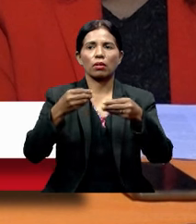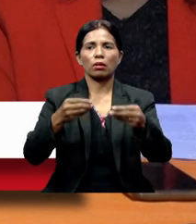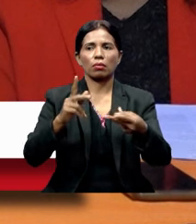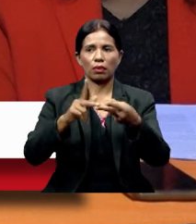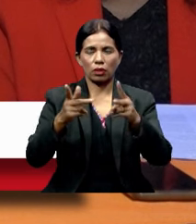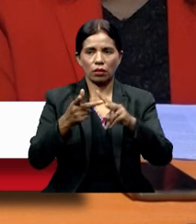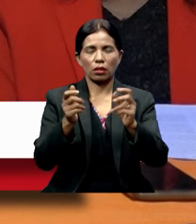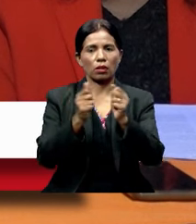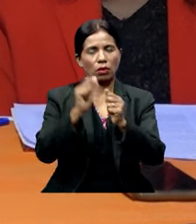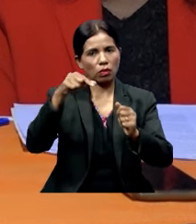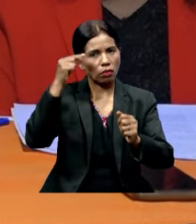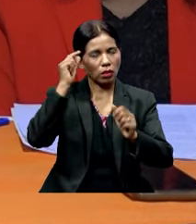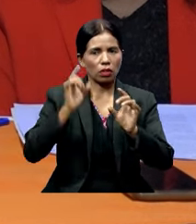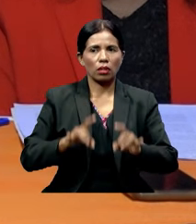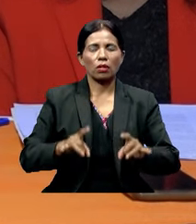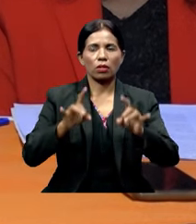o governo Australia